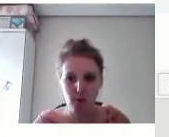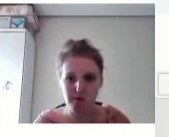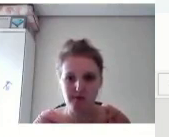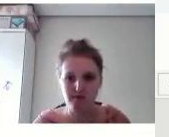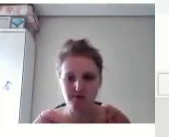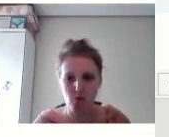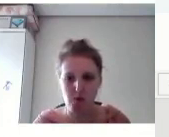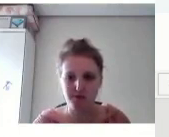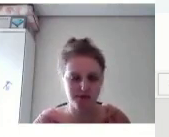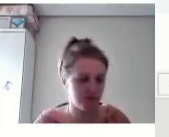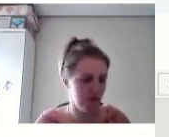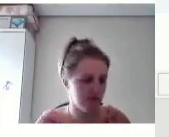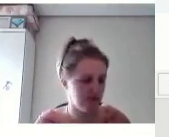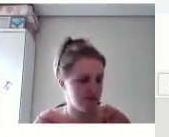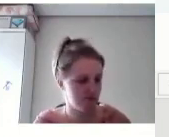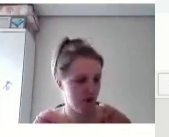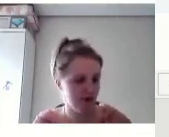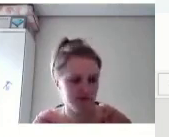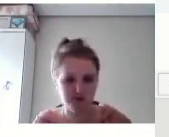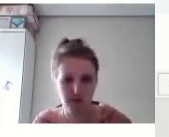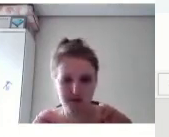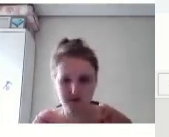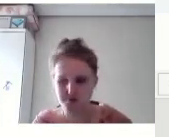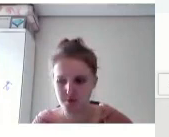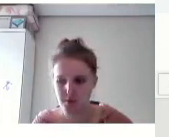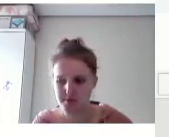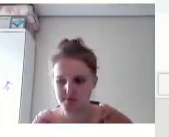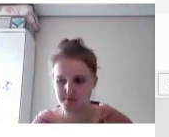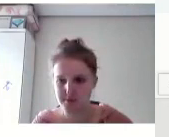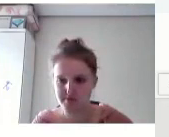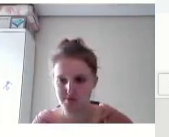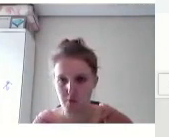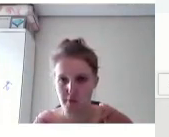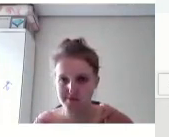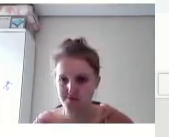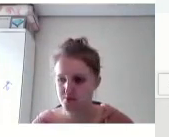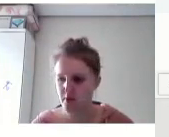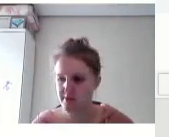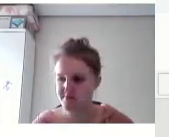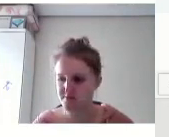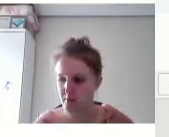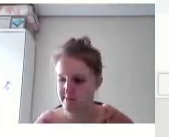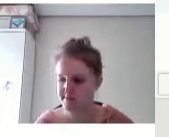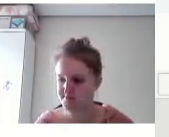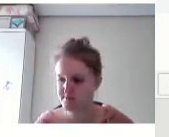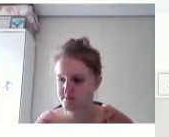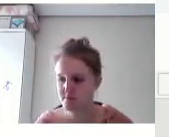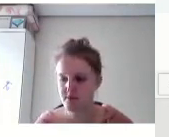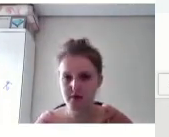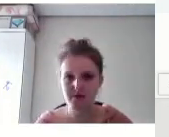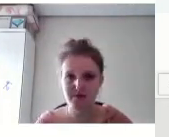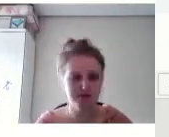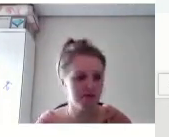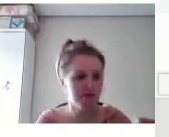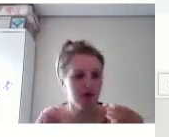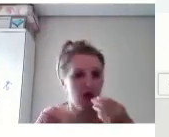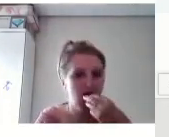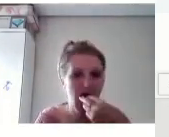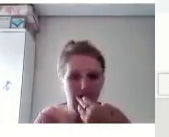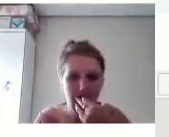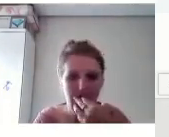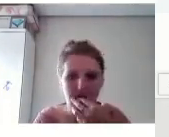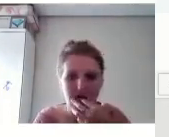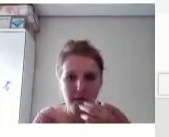tá? Vou chamar de π, então π é o campo canonicamente conjugado ao campo clássico